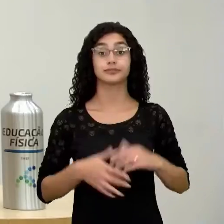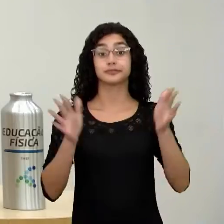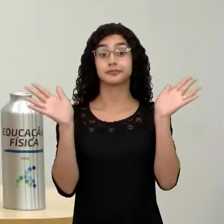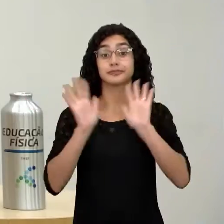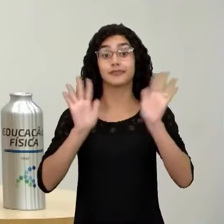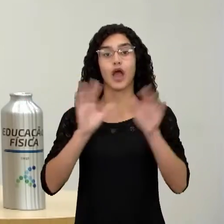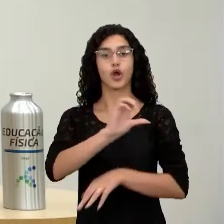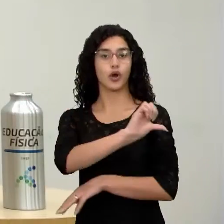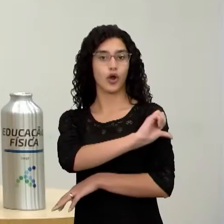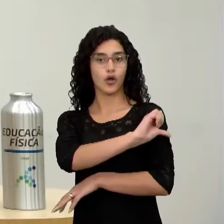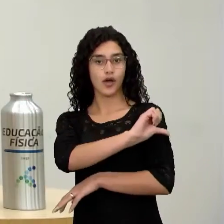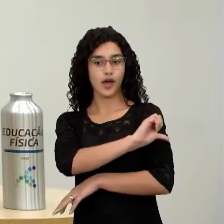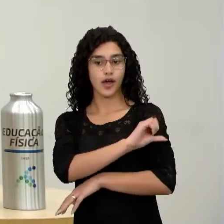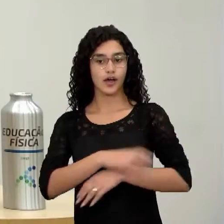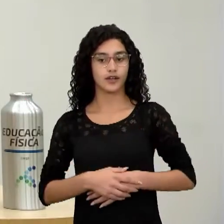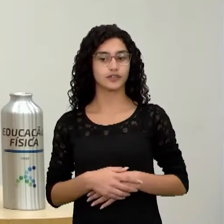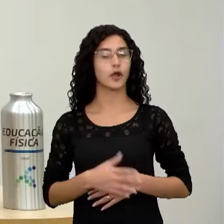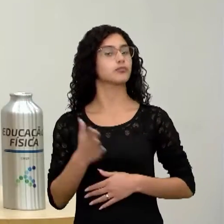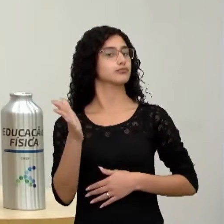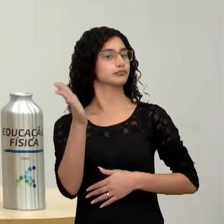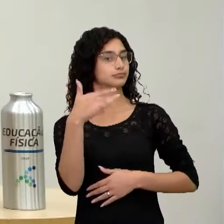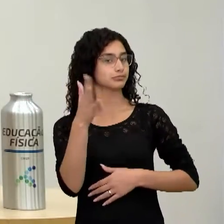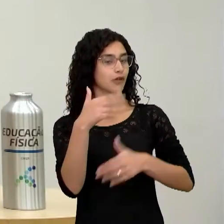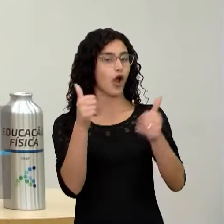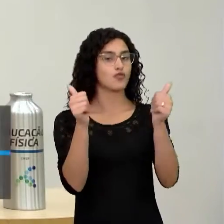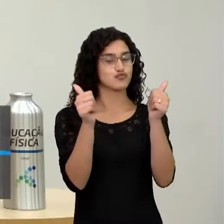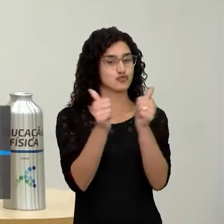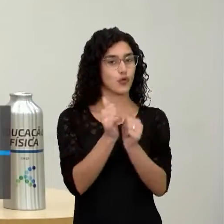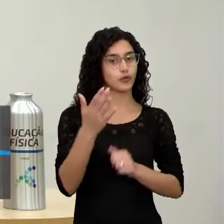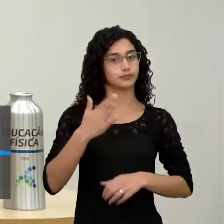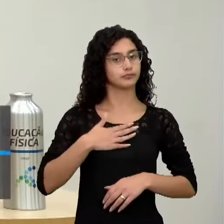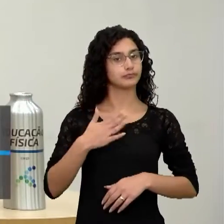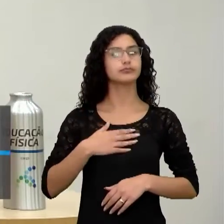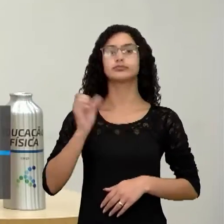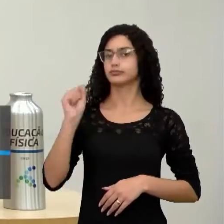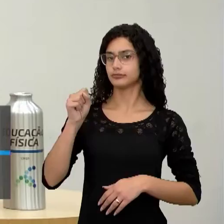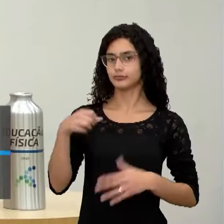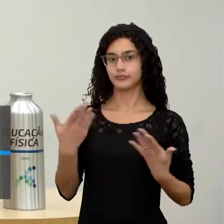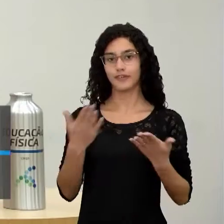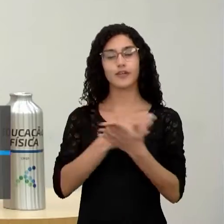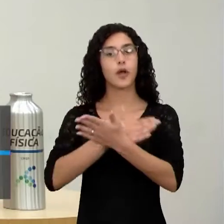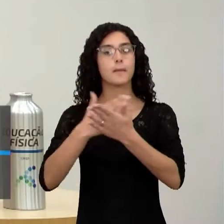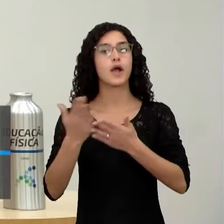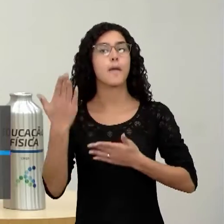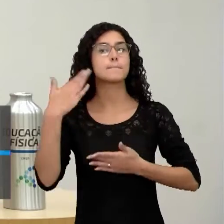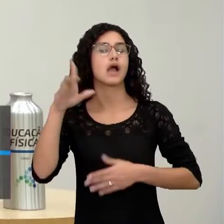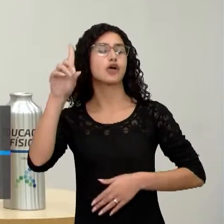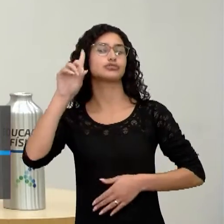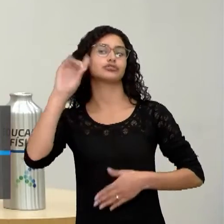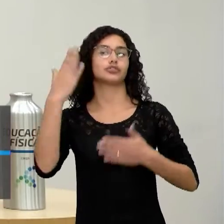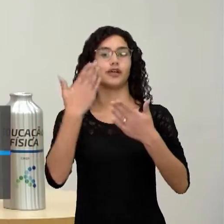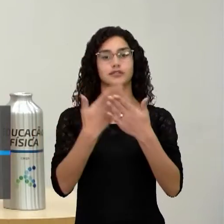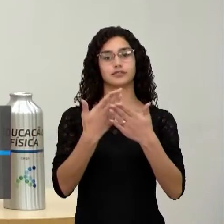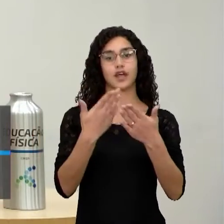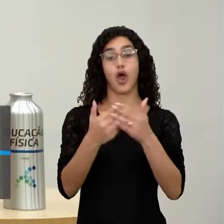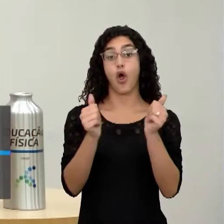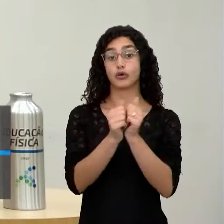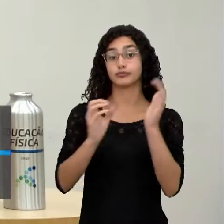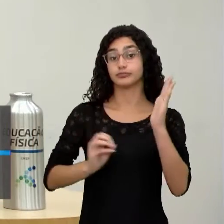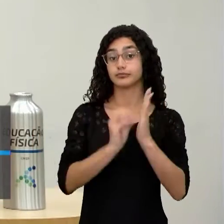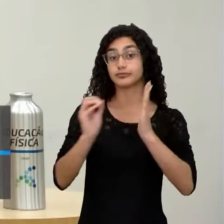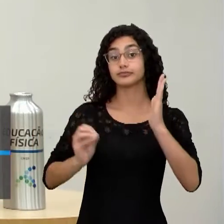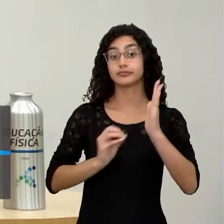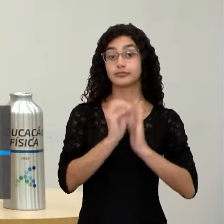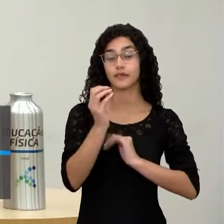Fala, galera do nono ano! Vai chegando, se chegue. Isso aí, começando mais um dia de aulas aqui no Centro de